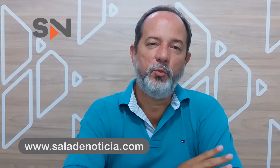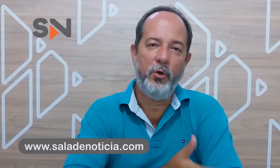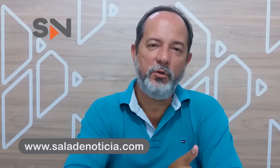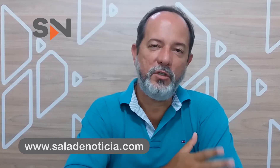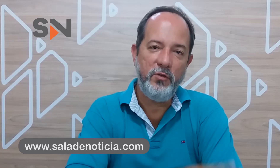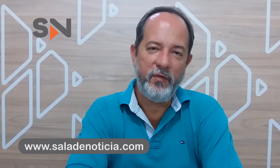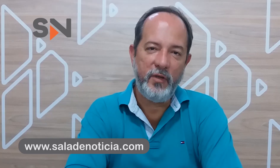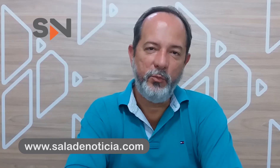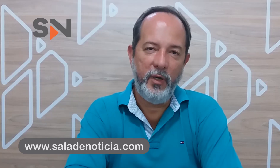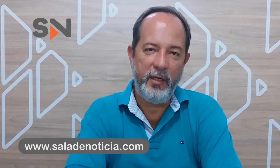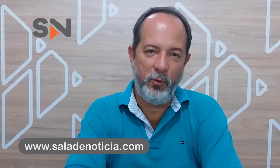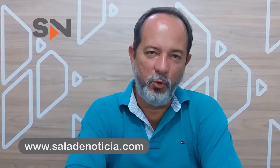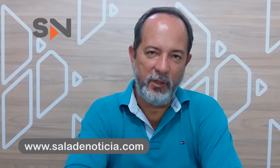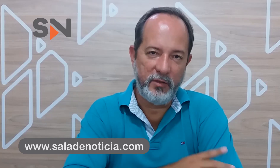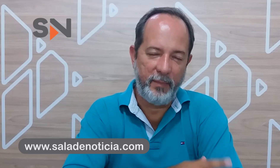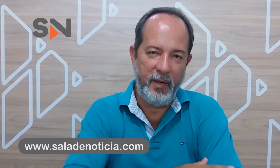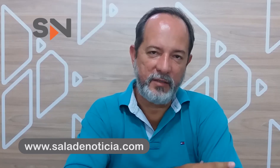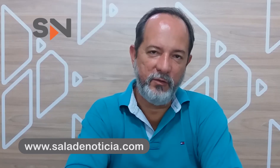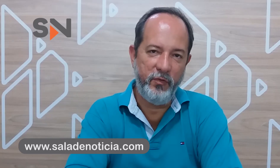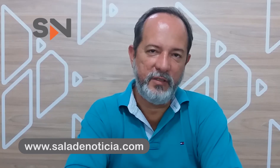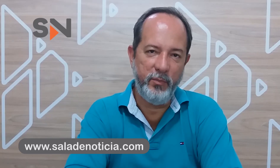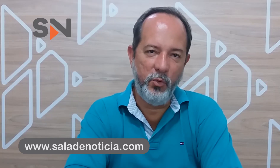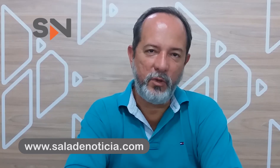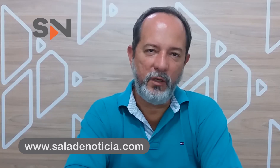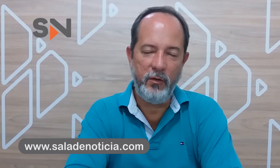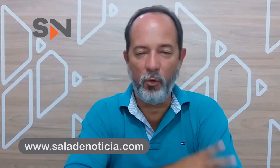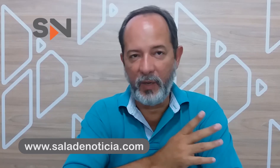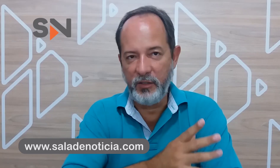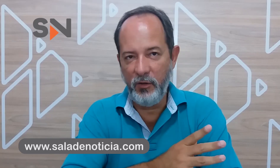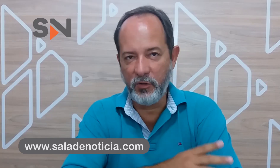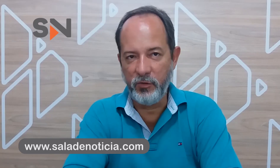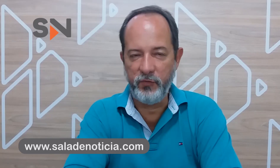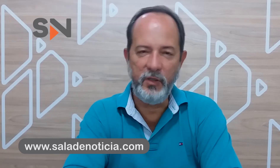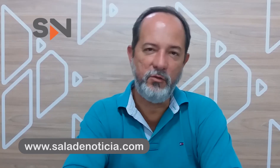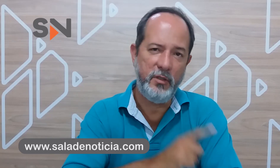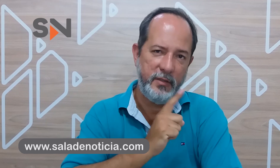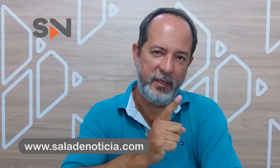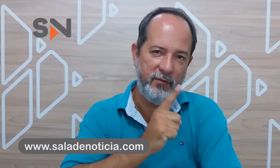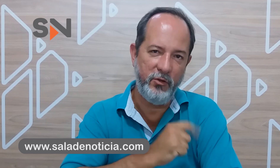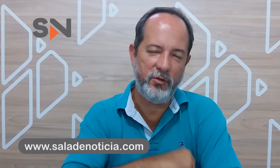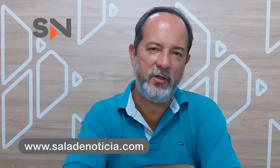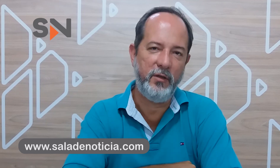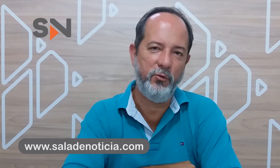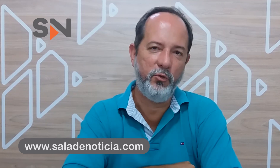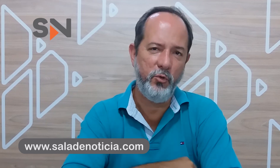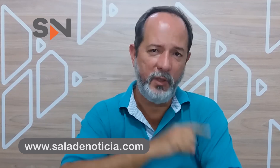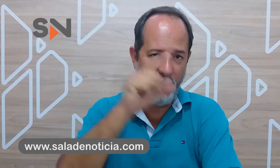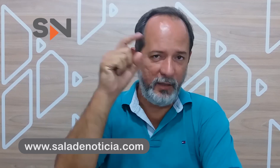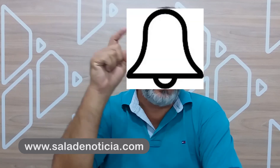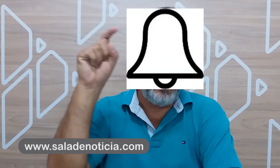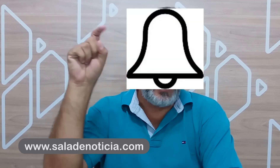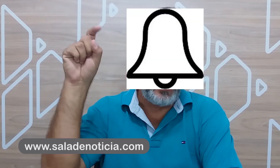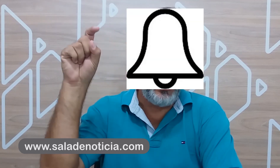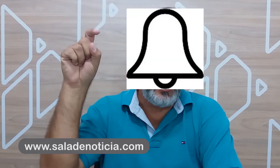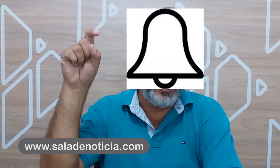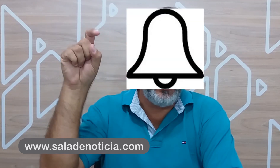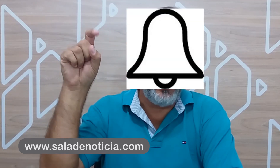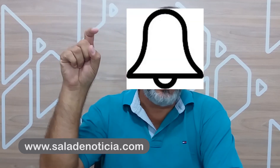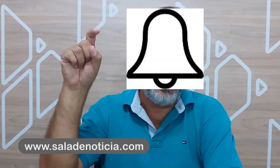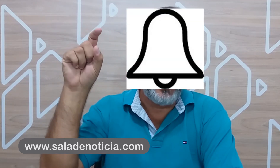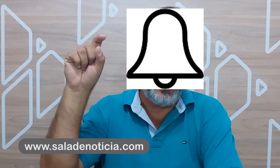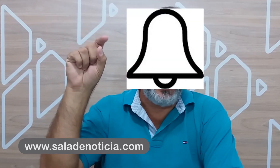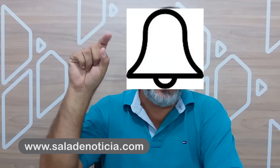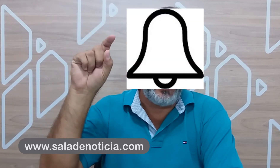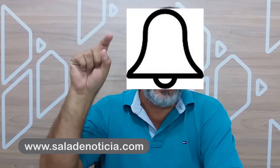E é isso. Por hoje a gente vai ficando por aqui. Curta nossa página no Facebook, compartilhe nossos vídeos, se inscreva no nosso canal no YouTube e marque o sininho,